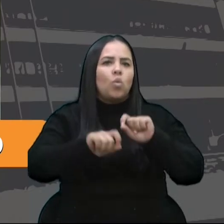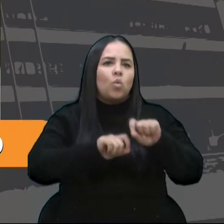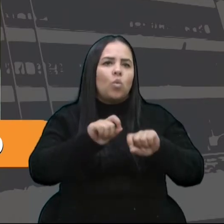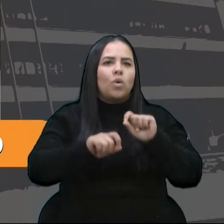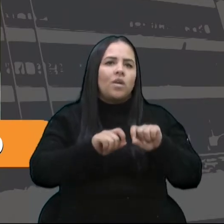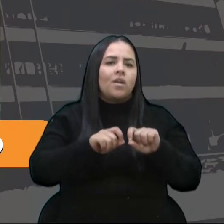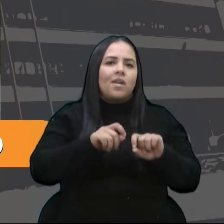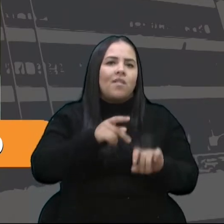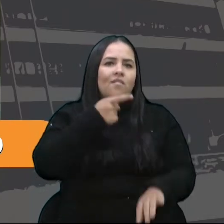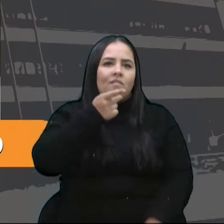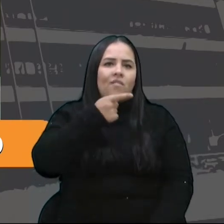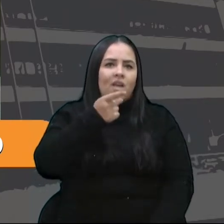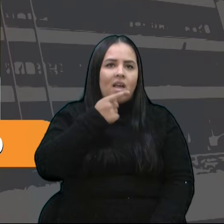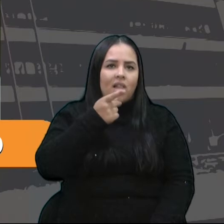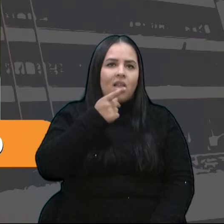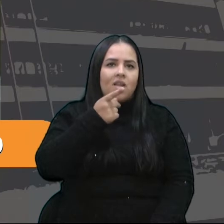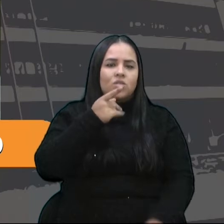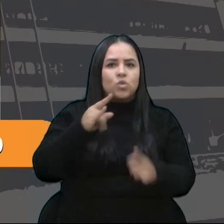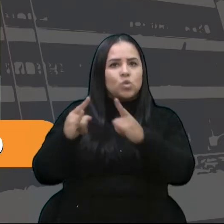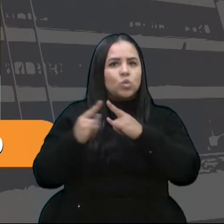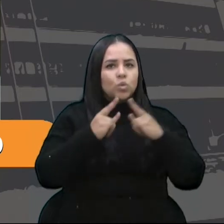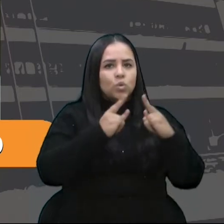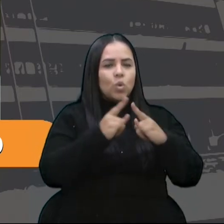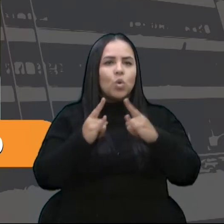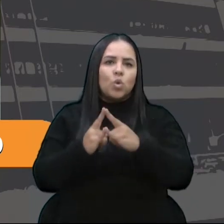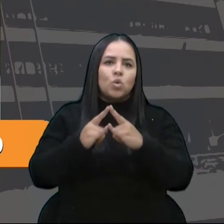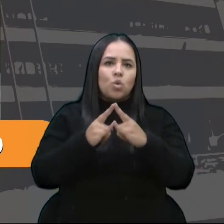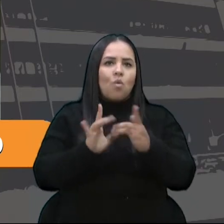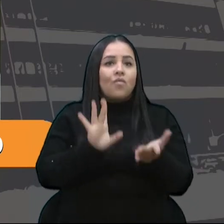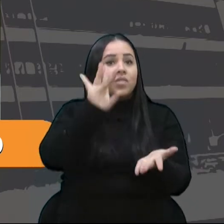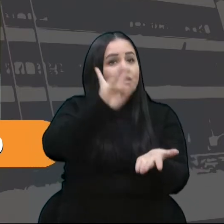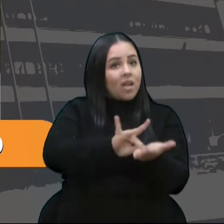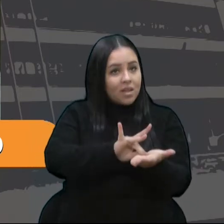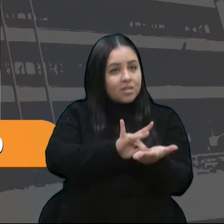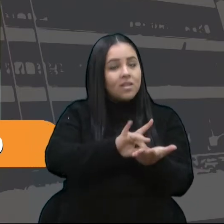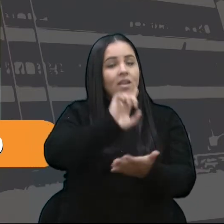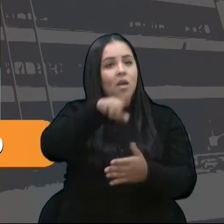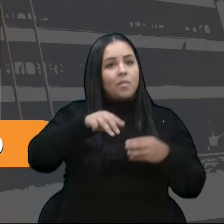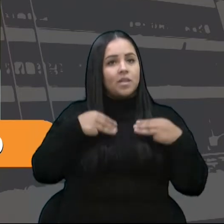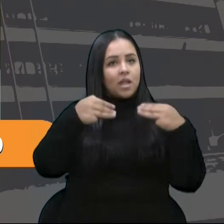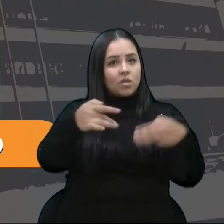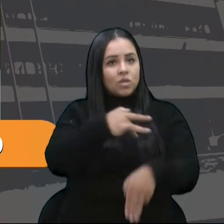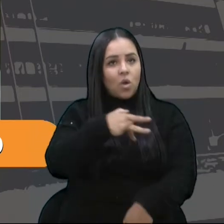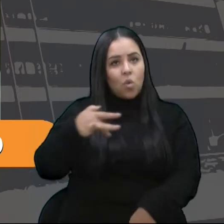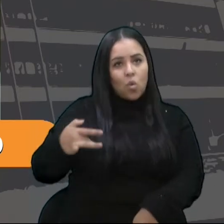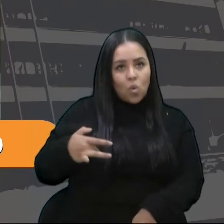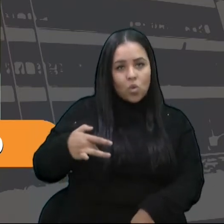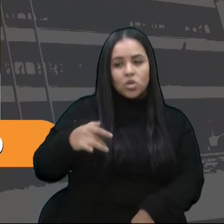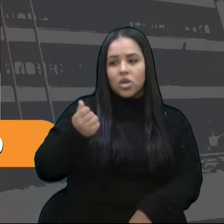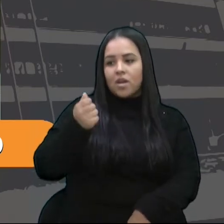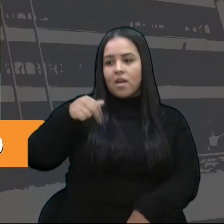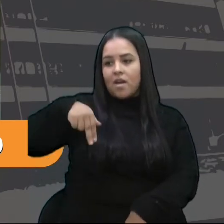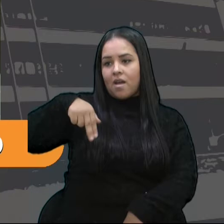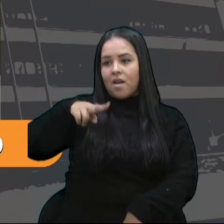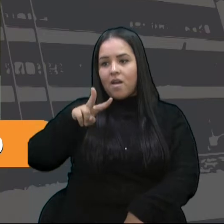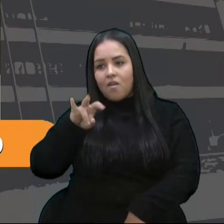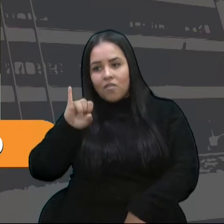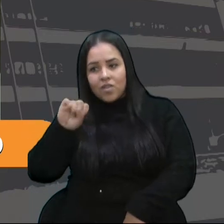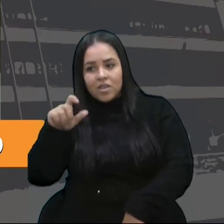os órgãos oficiais, Ministério da Saúde, Anvisa, e o que diz, sobretudo, o seu médico, ele que vai cuidar de